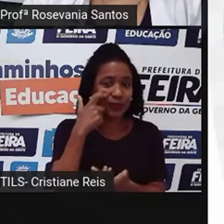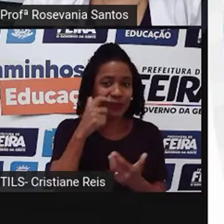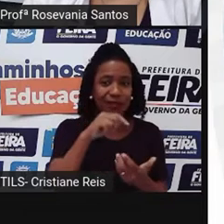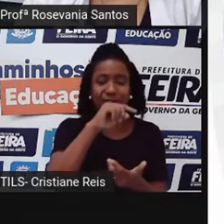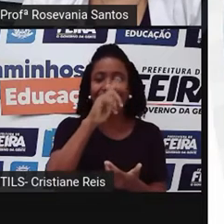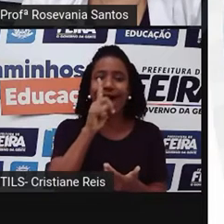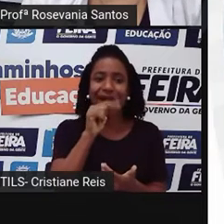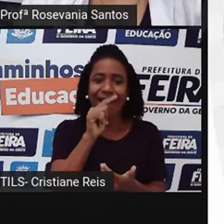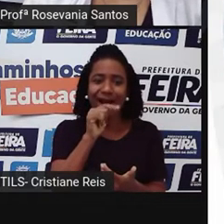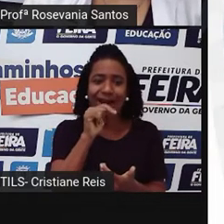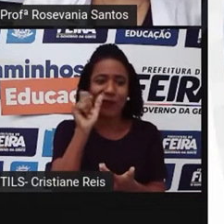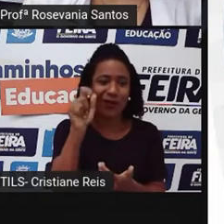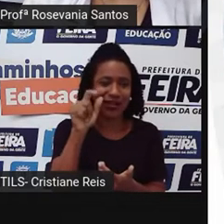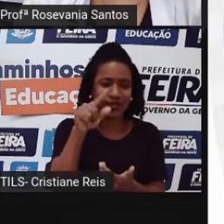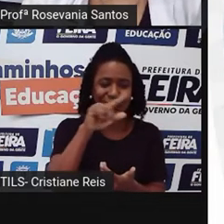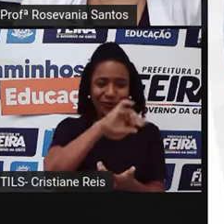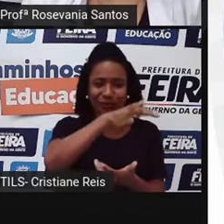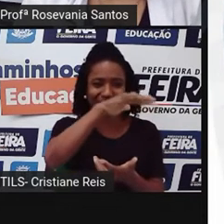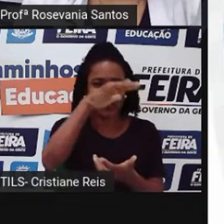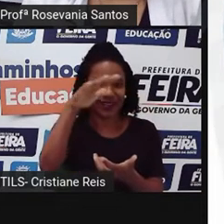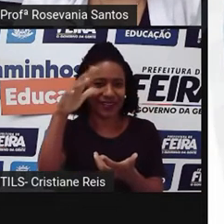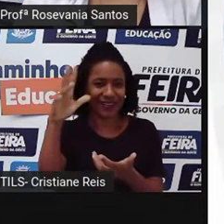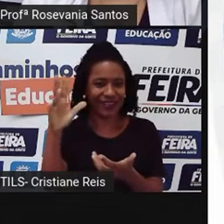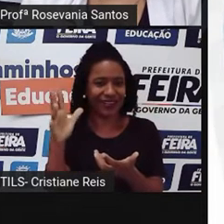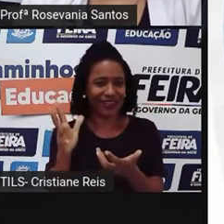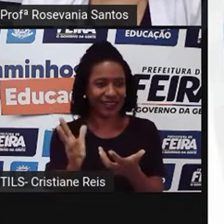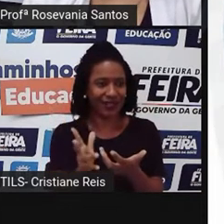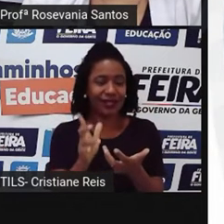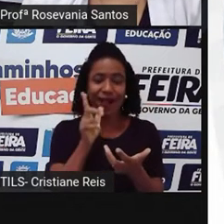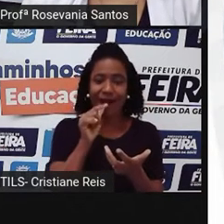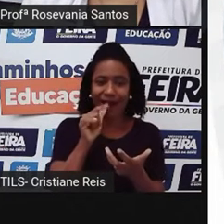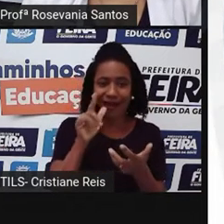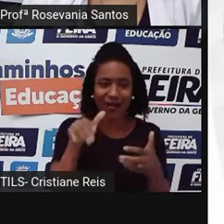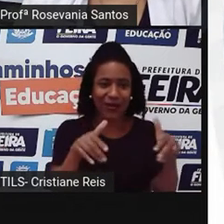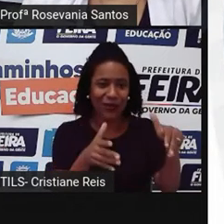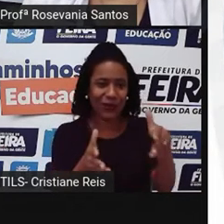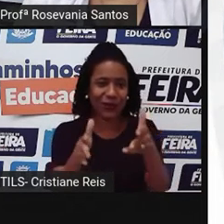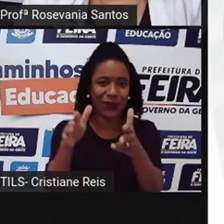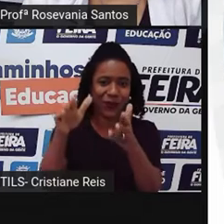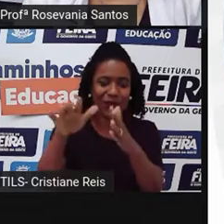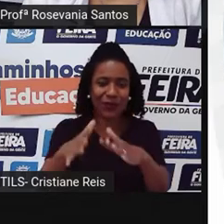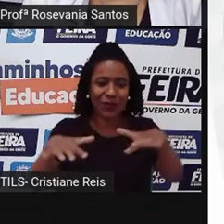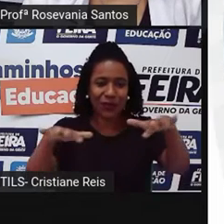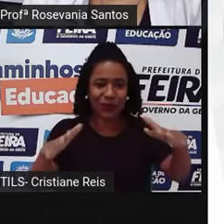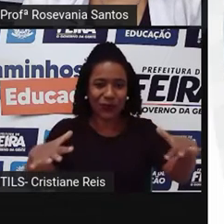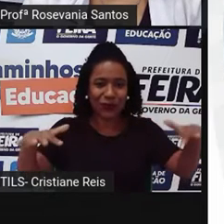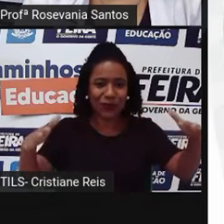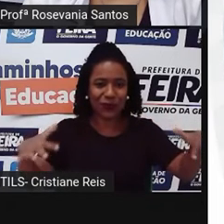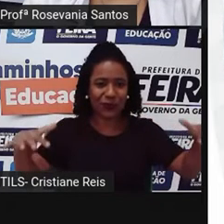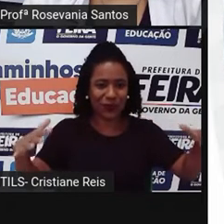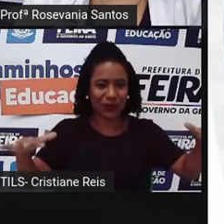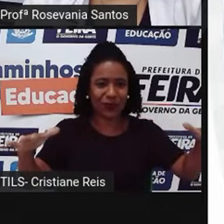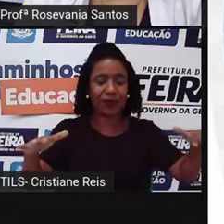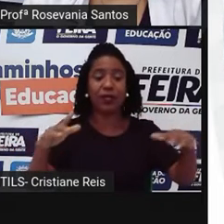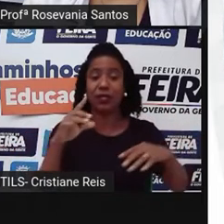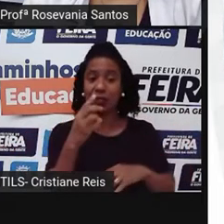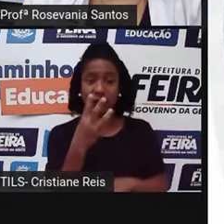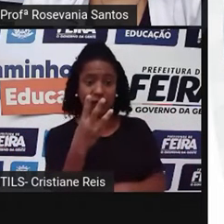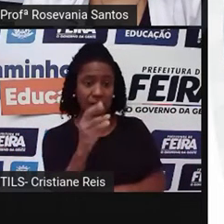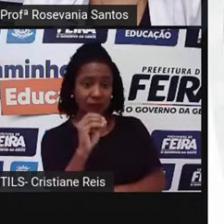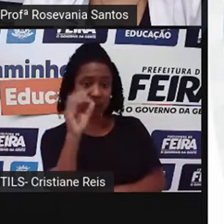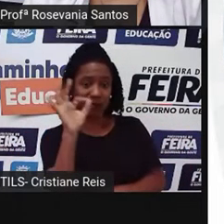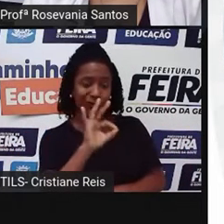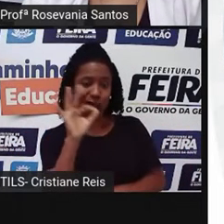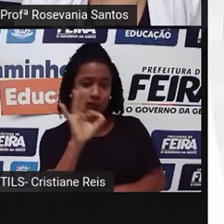líquida, é composta pelos oceanos e os mares. E a gente tem aqui, né, quase 30% da superfície